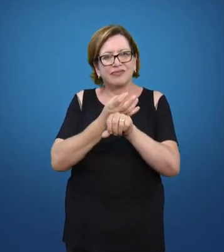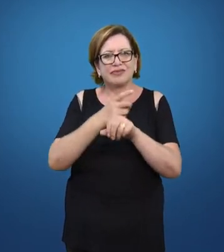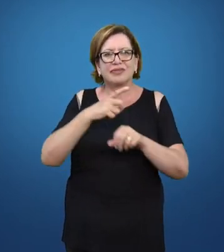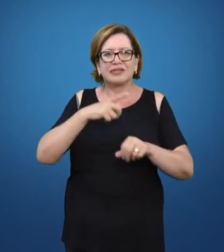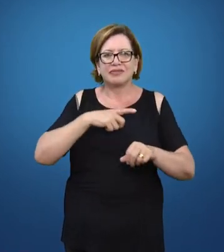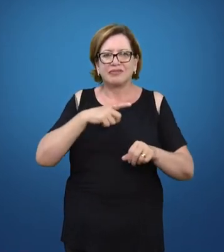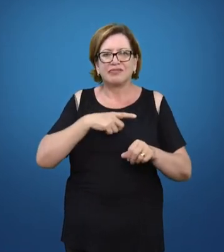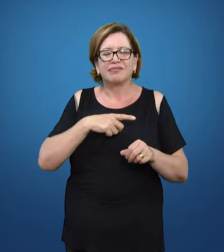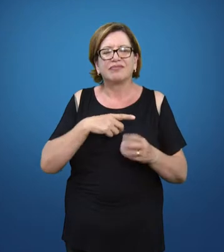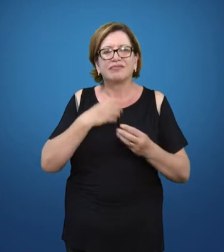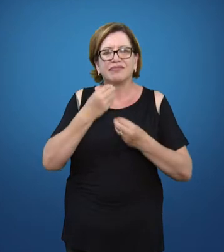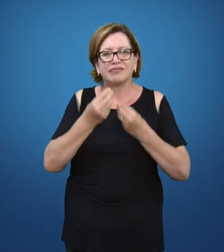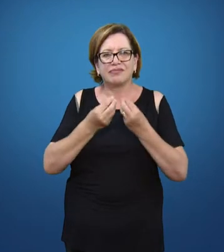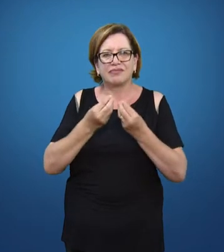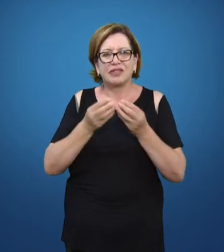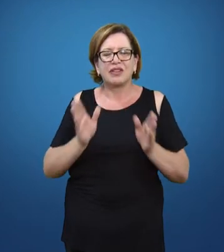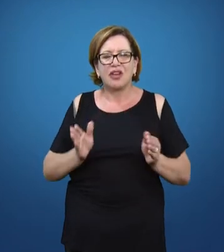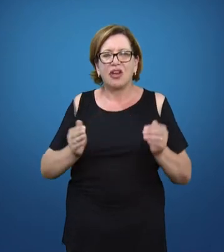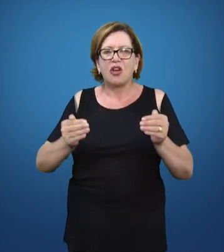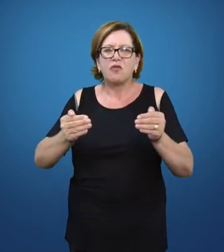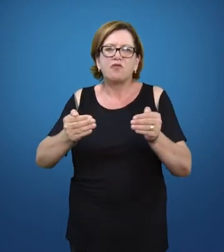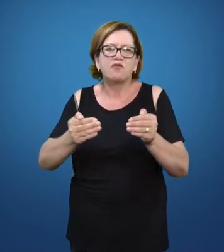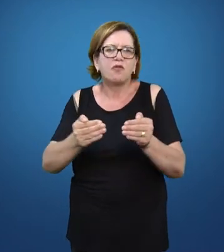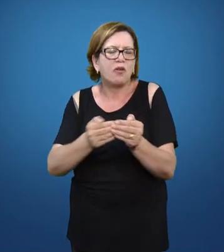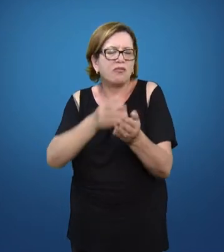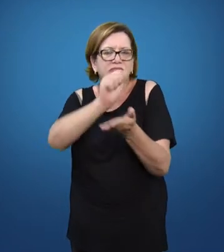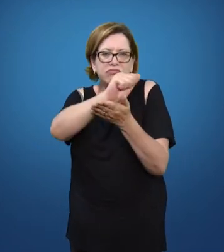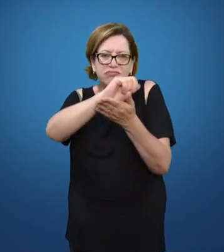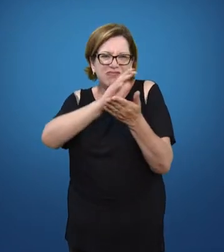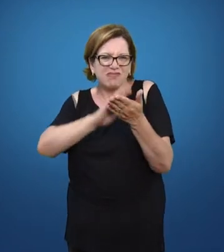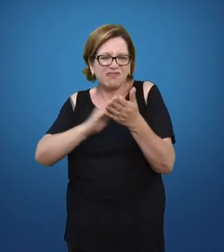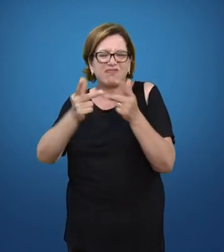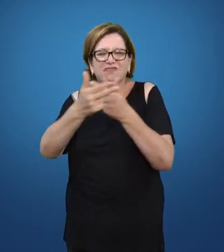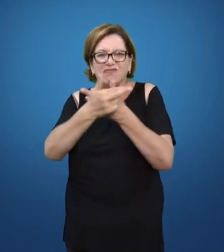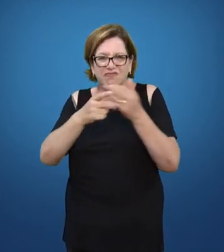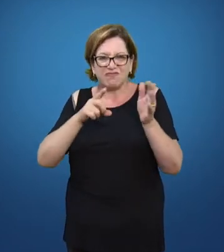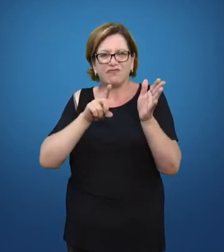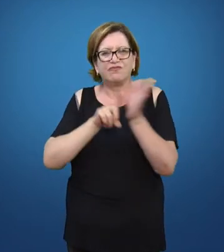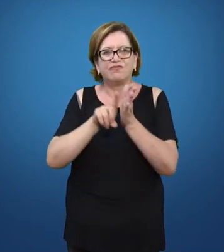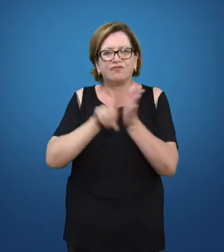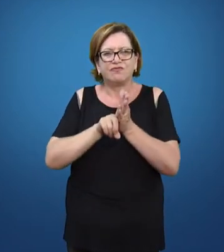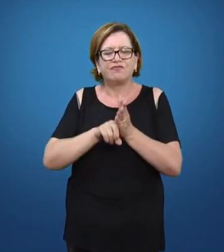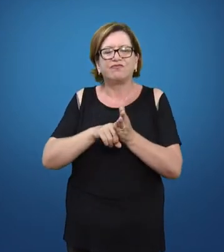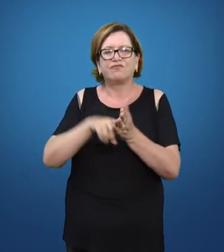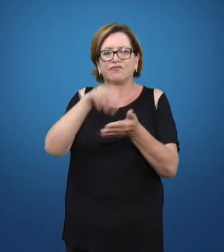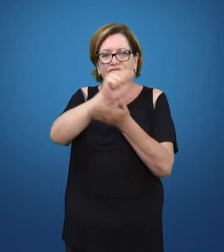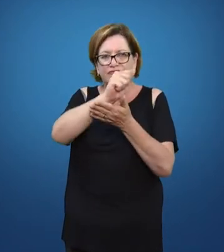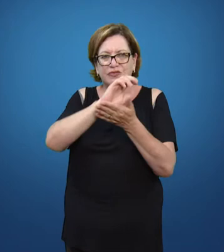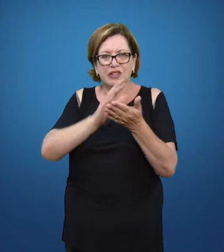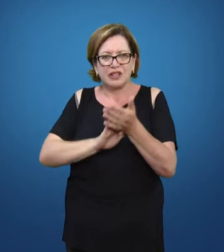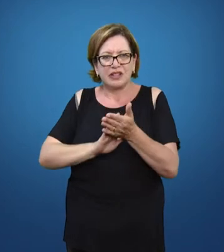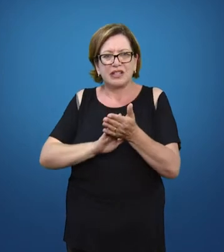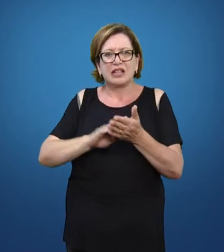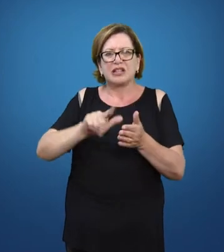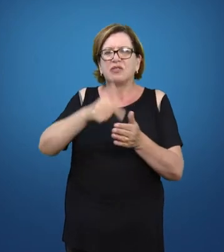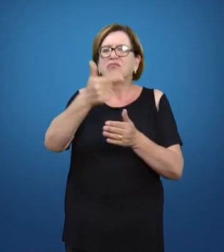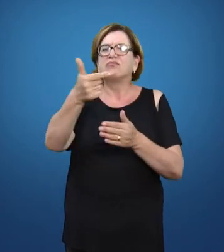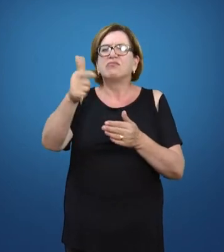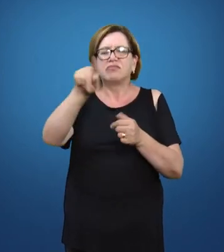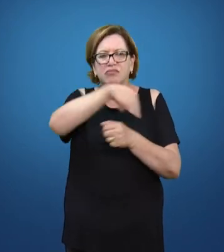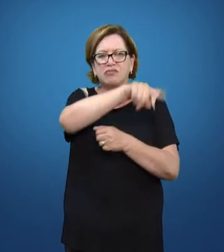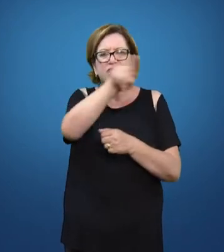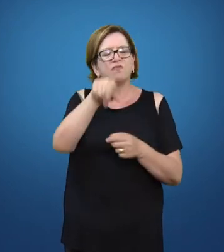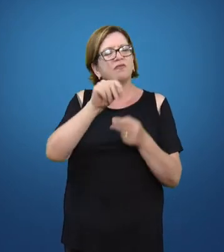configurada em fóruns atividades de questionário atividade extras para vocês